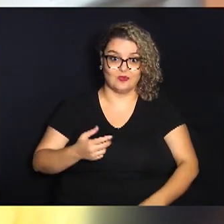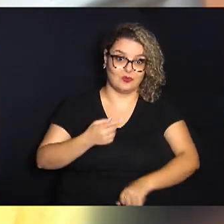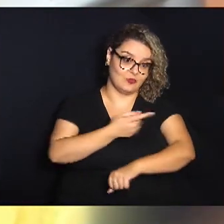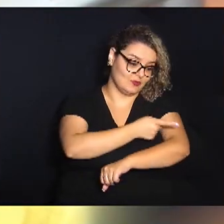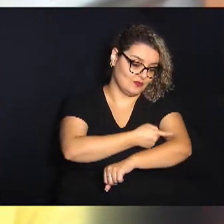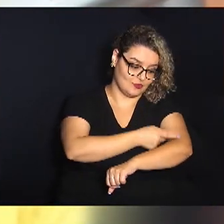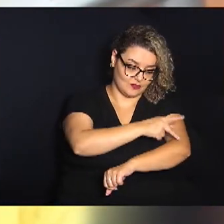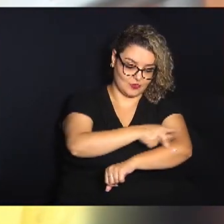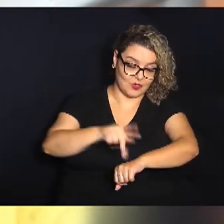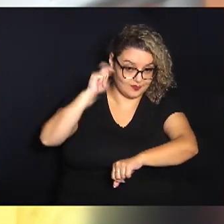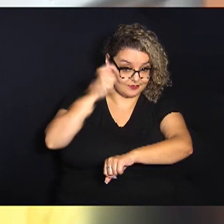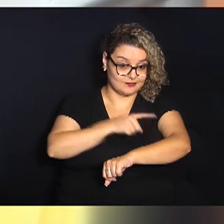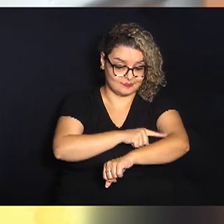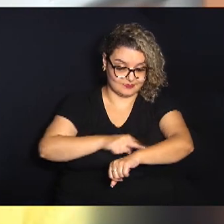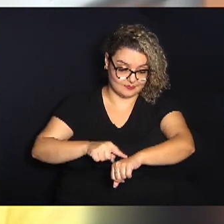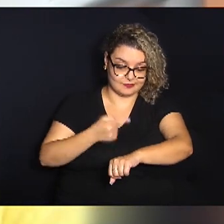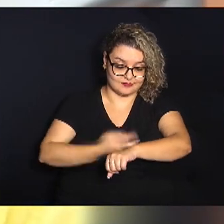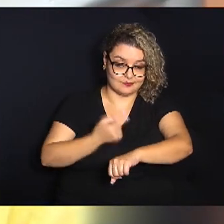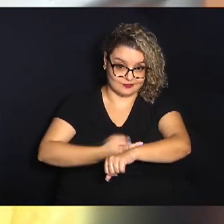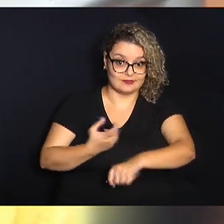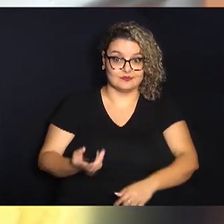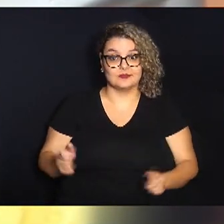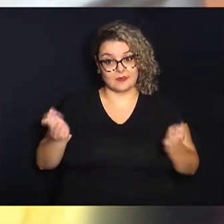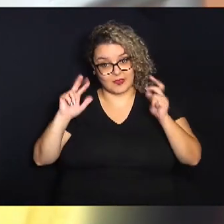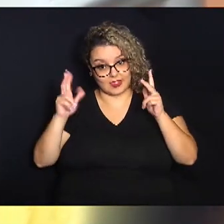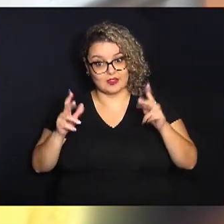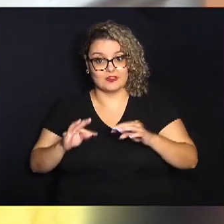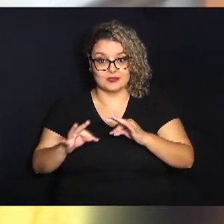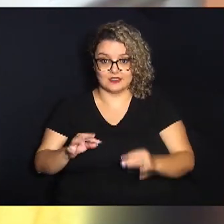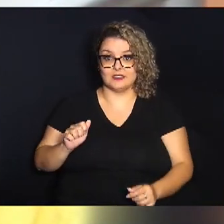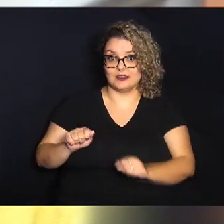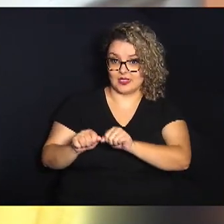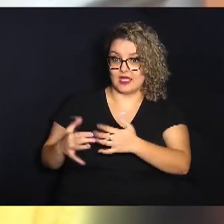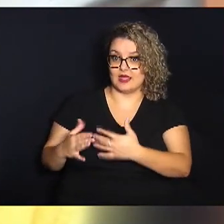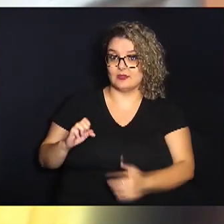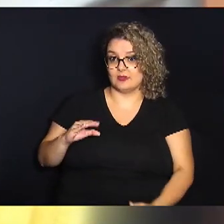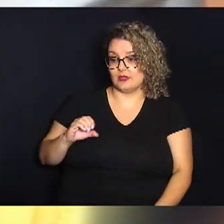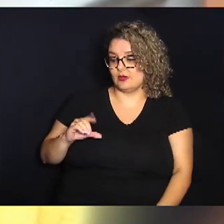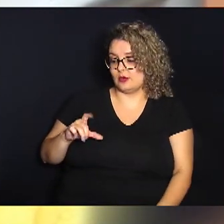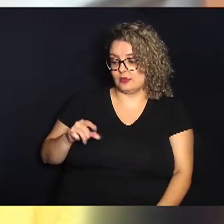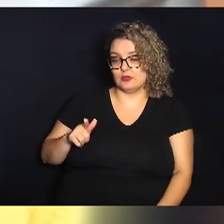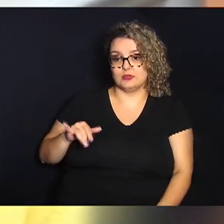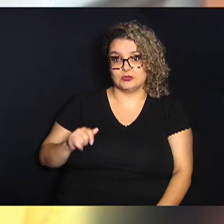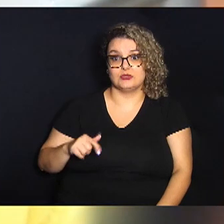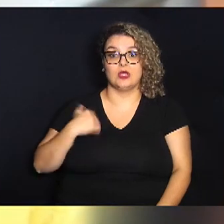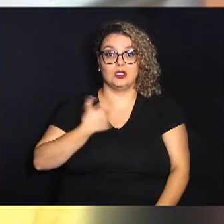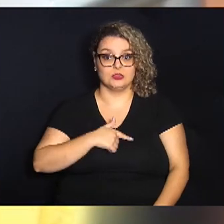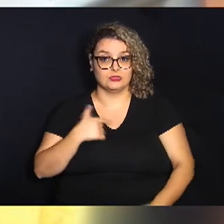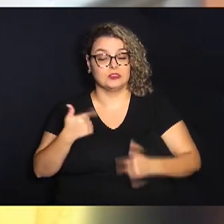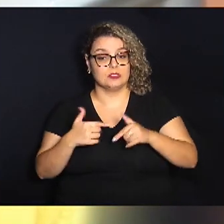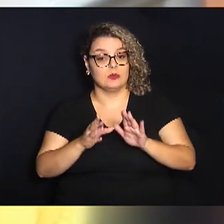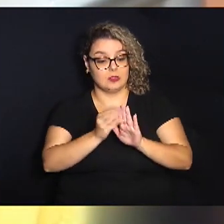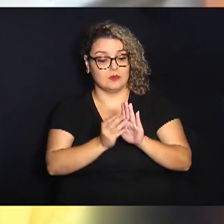isso, essa atenção, né, do técnico em agroecologia que estava aqui. Mas nós vamos trabalhar esse conceito, porque